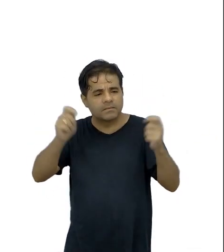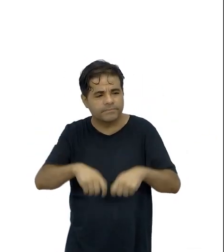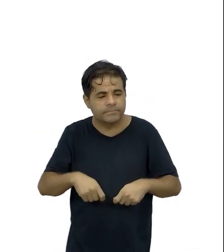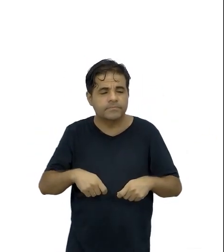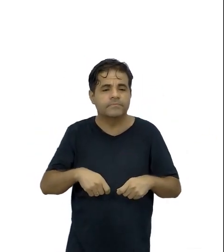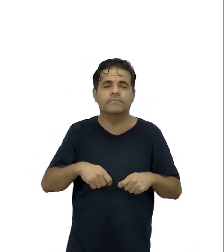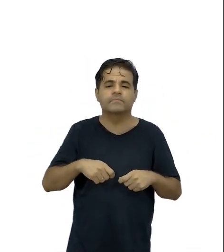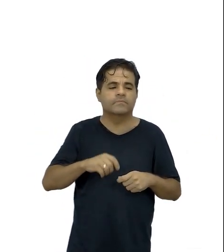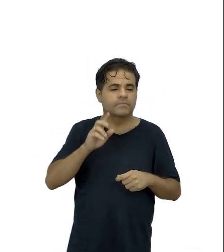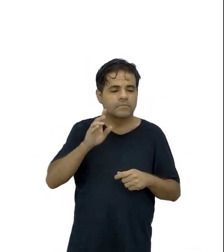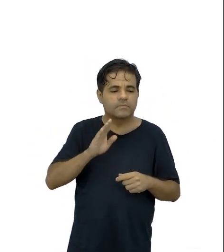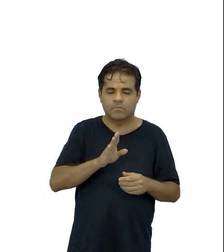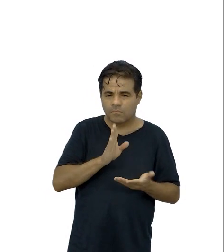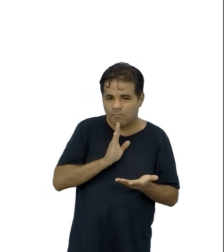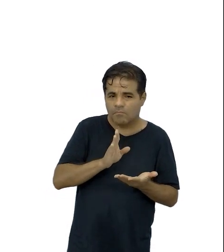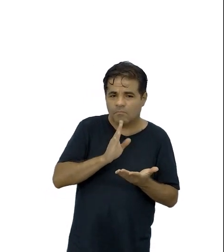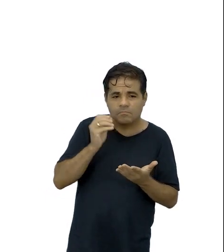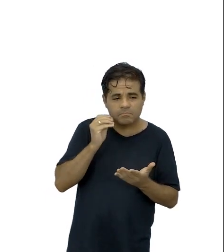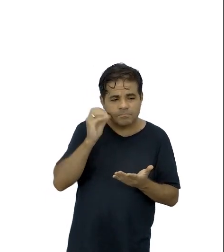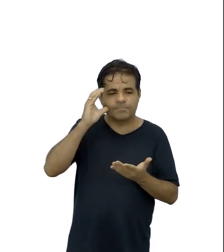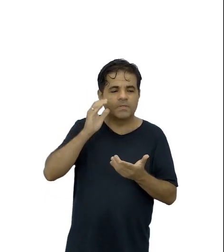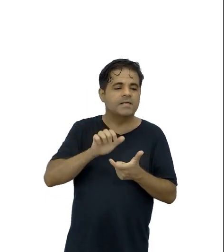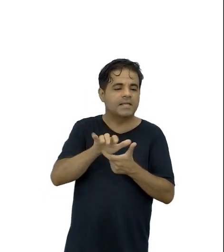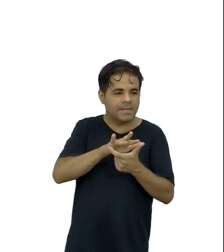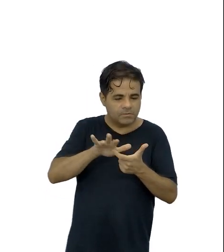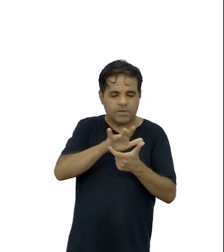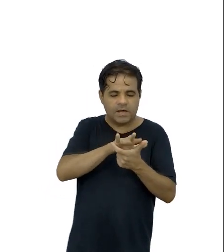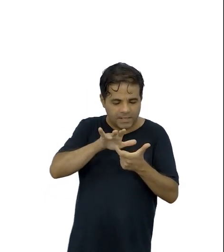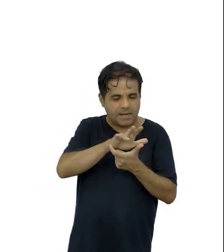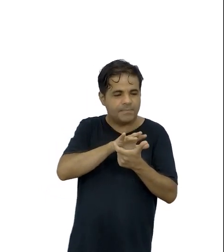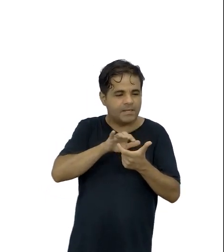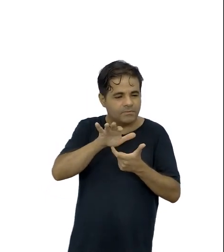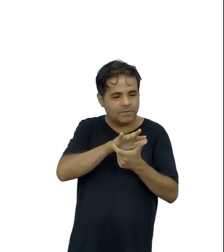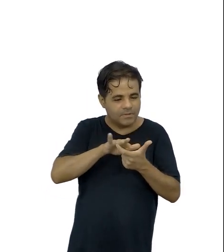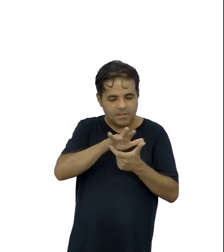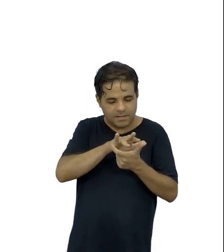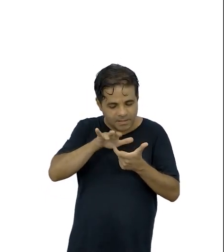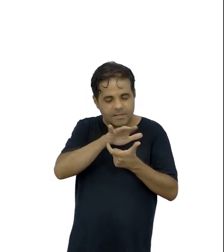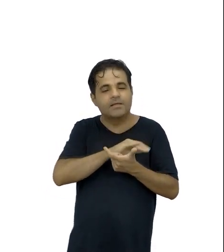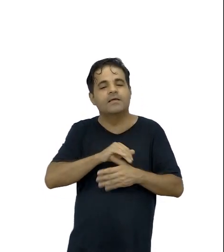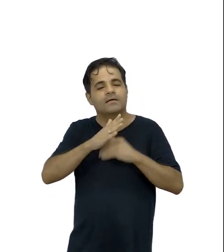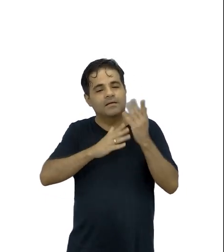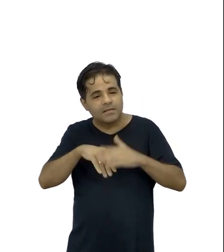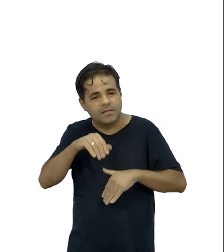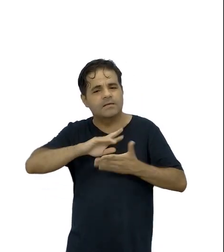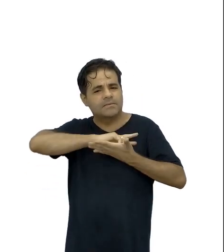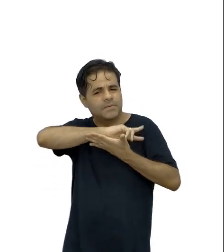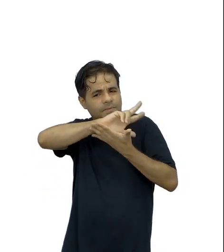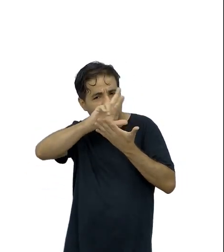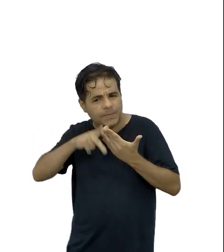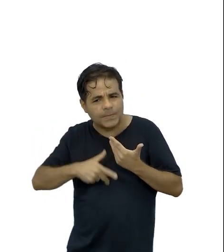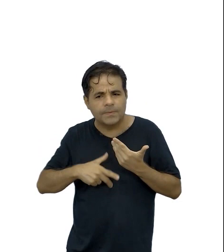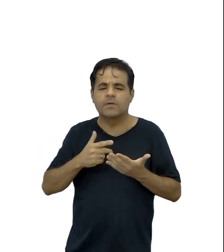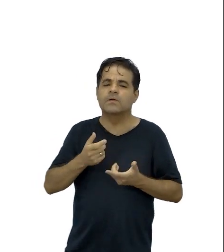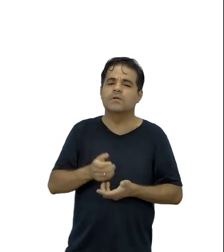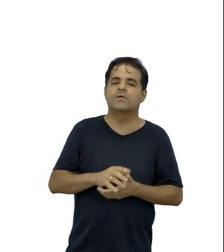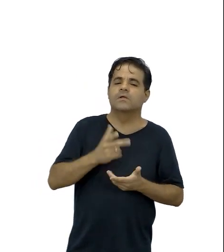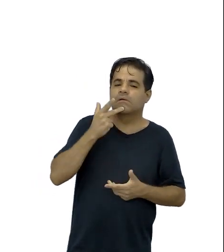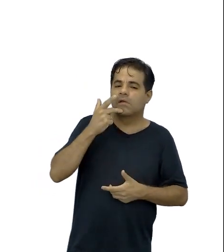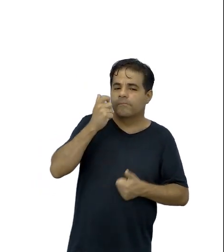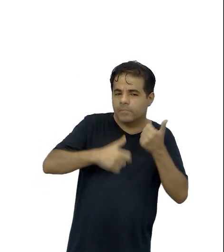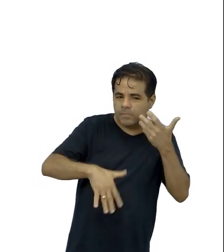de atribuir significados ao que leem, quando ativam seus conhecimentos prévios, diante dos variados gêneros